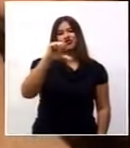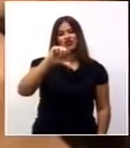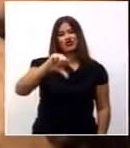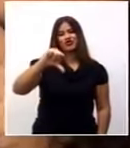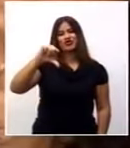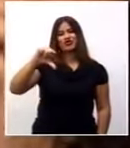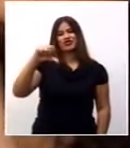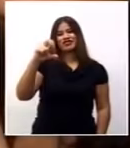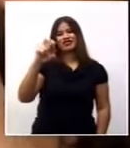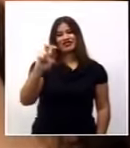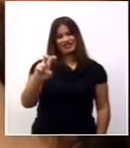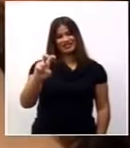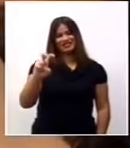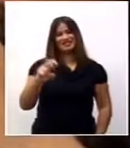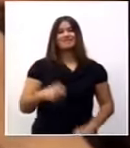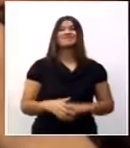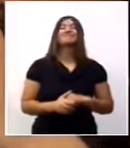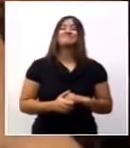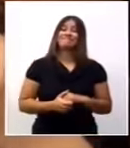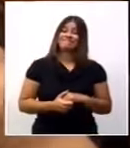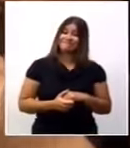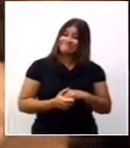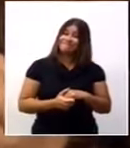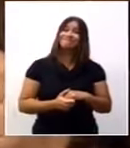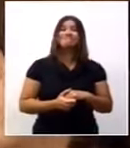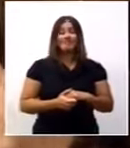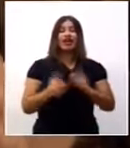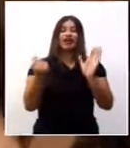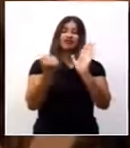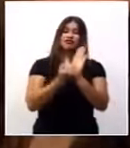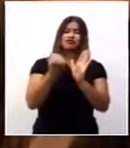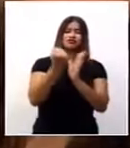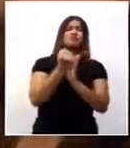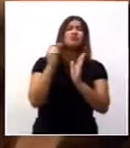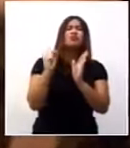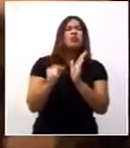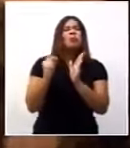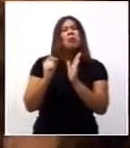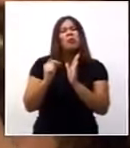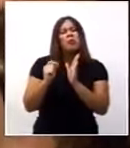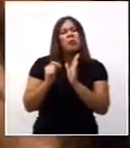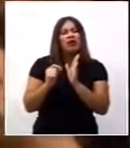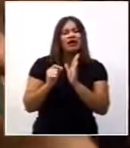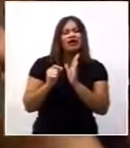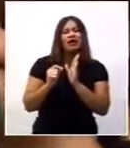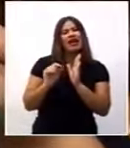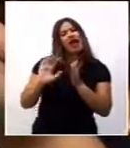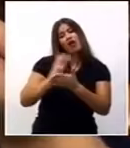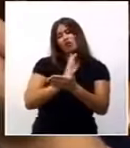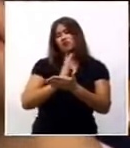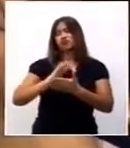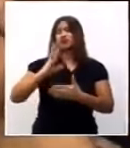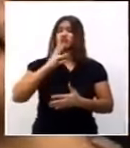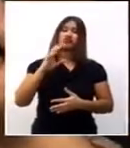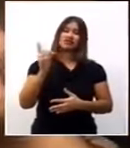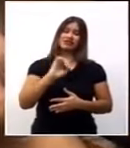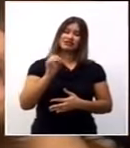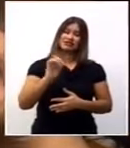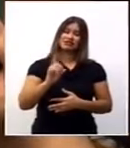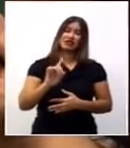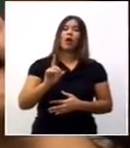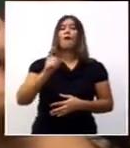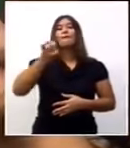1995. É uma carteira de trabalho, onde... o que é uma carteira de trabalho? Vocês vão perguntar, porque pode ser que vocês não conheçam. É verdade. O pai